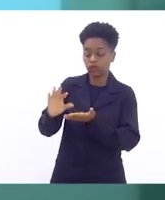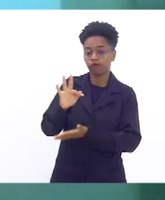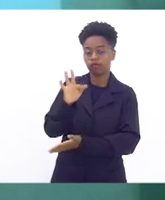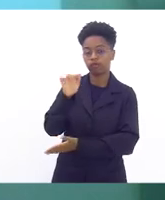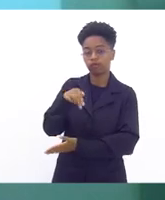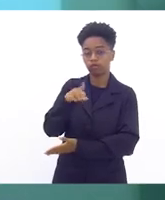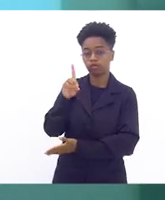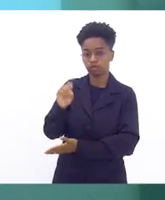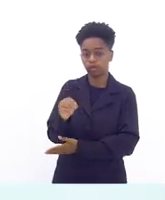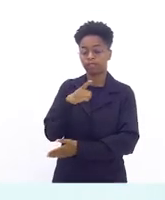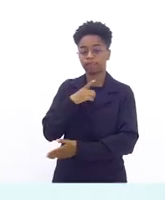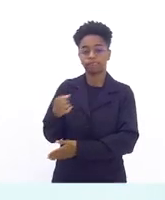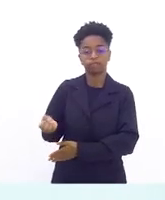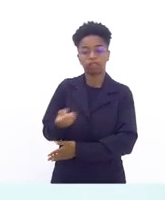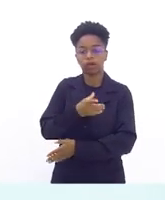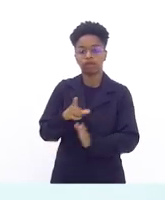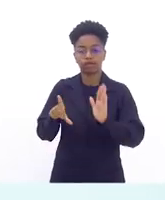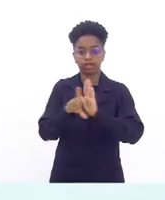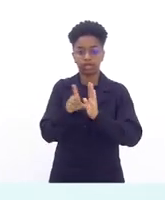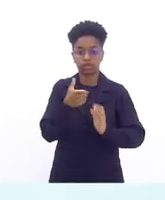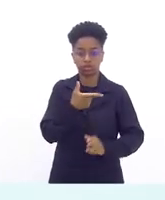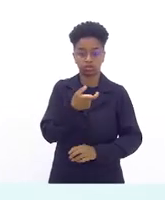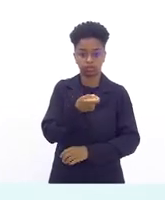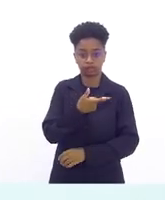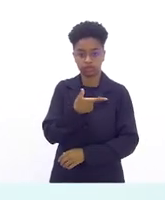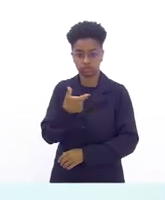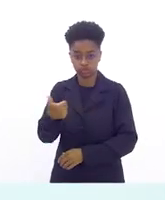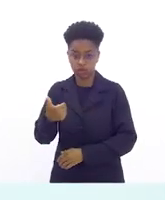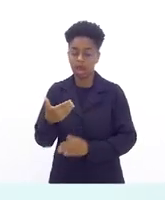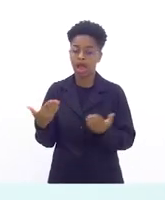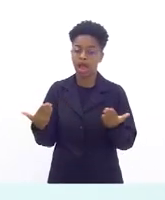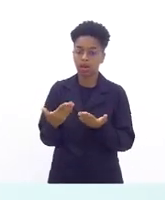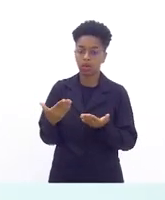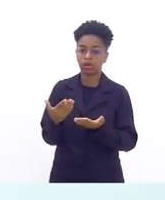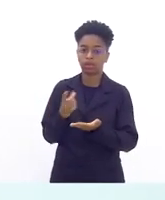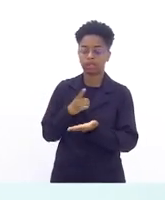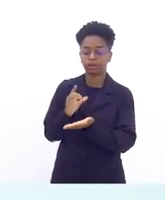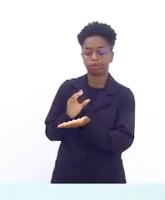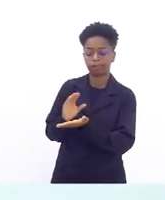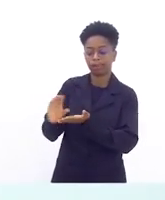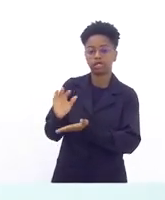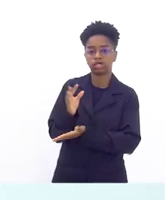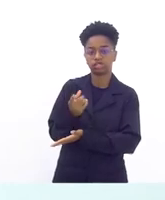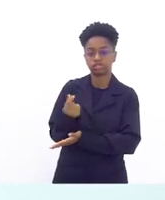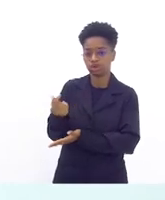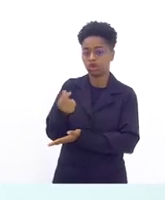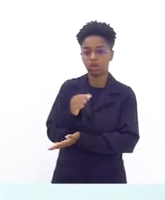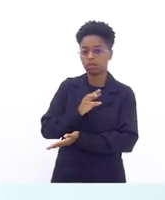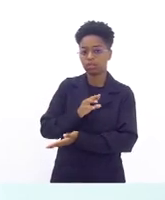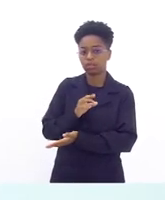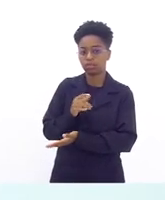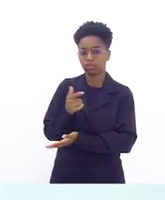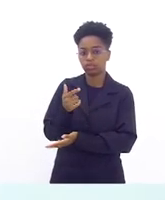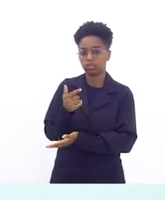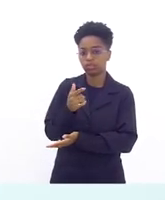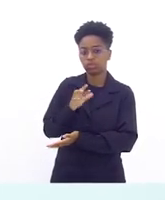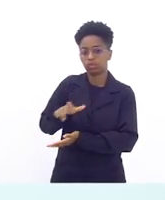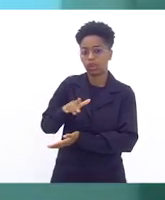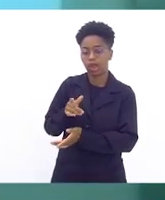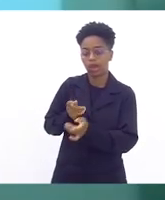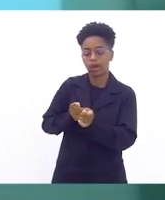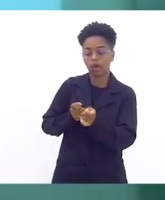uma nova lei de 2021 ele virou uma fonte de recursos não é mais controlado é por unidade